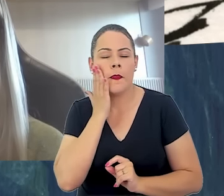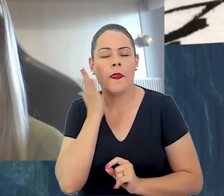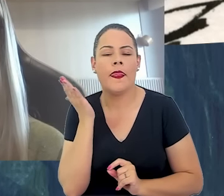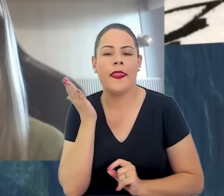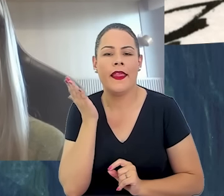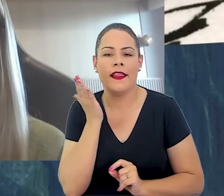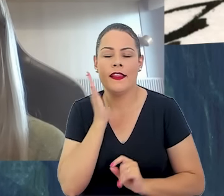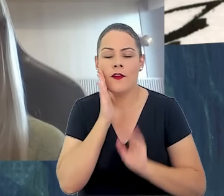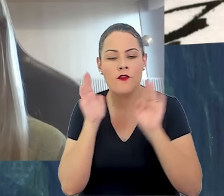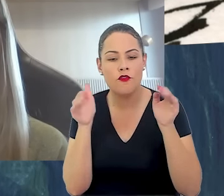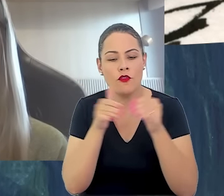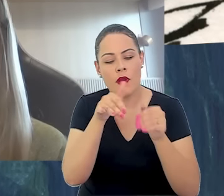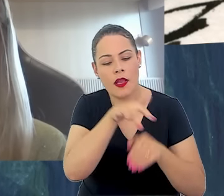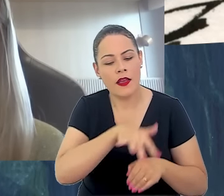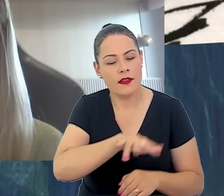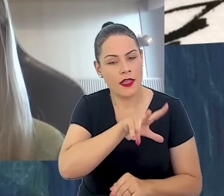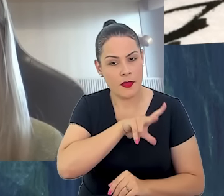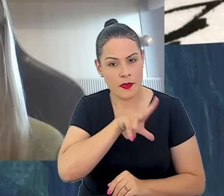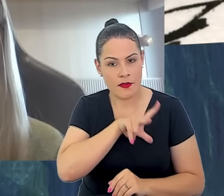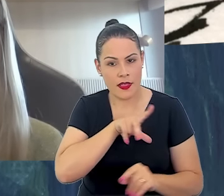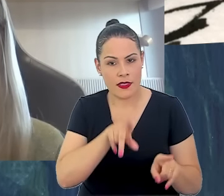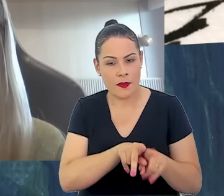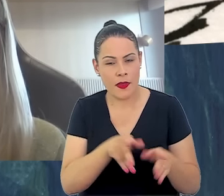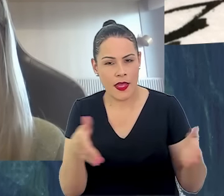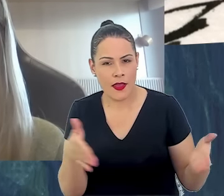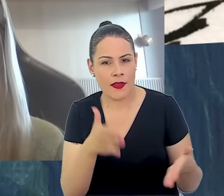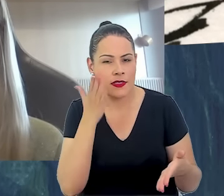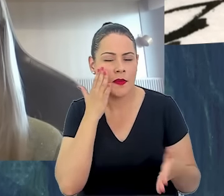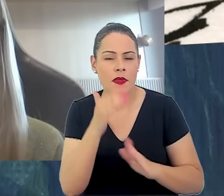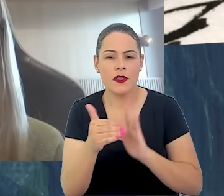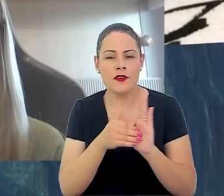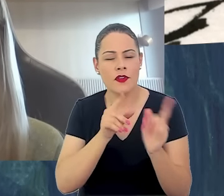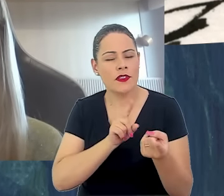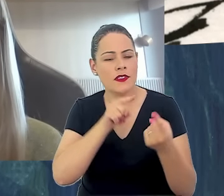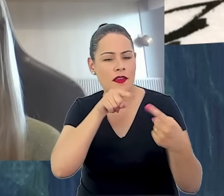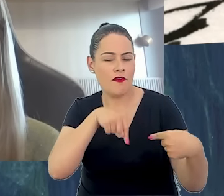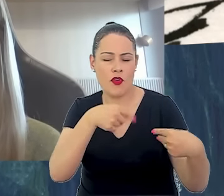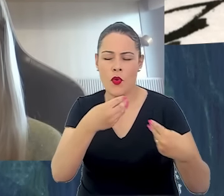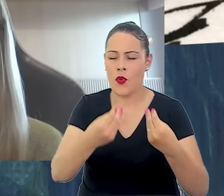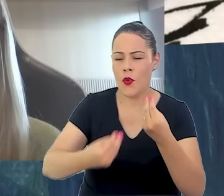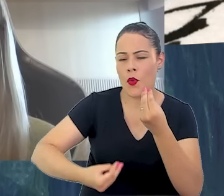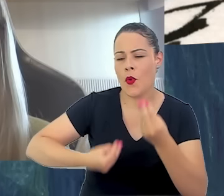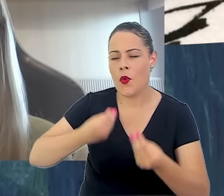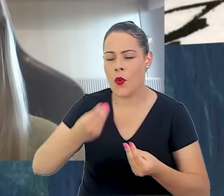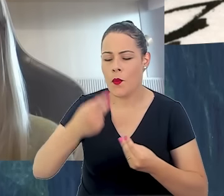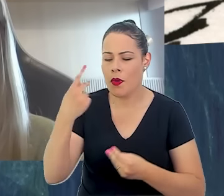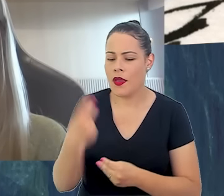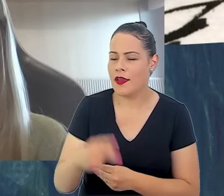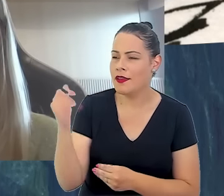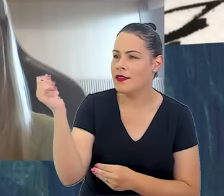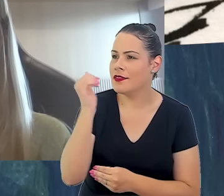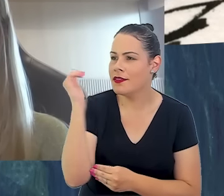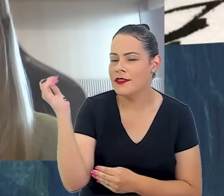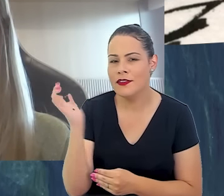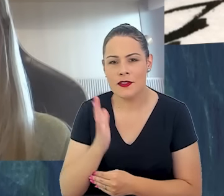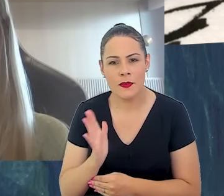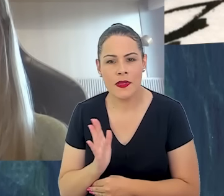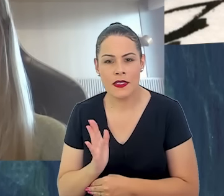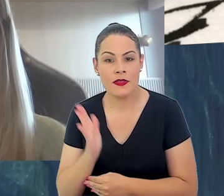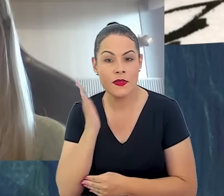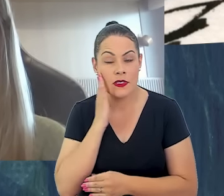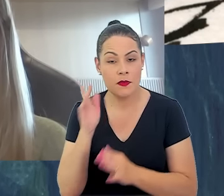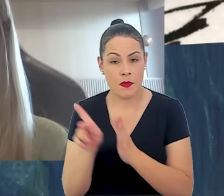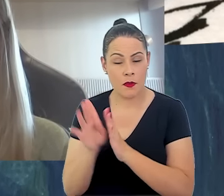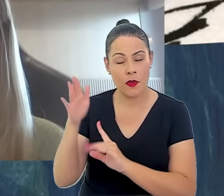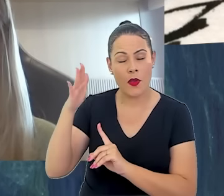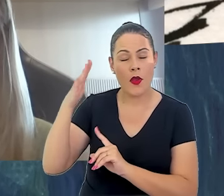para o setor privado, né, esse desafio. Quer dizer, como é que aqui no Brasil, né,